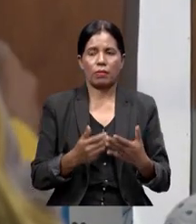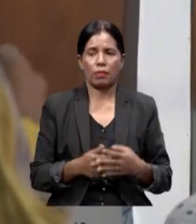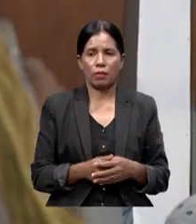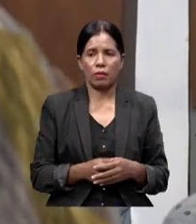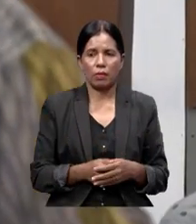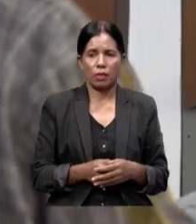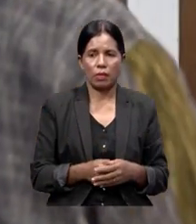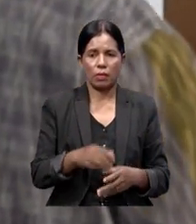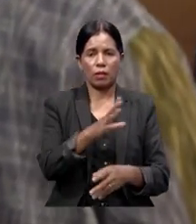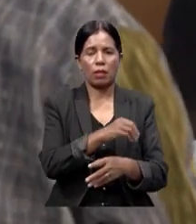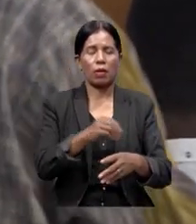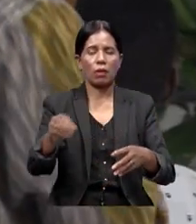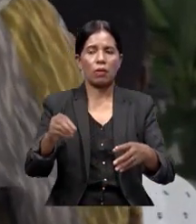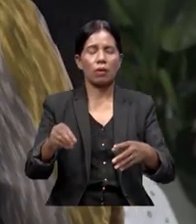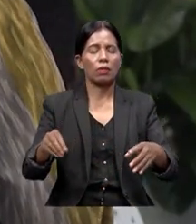ou compromisso pode